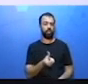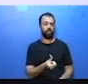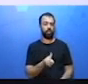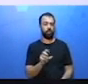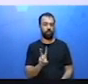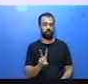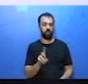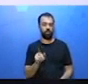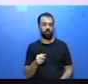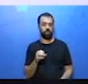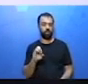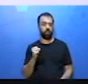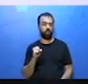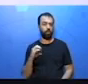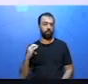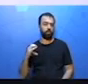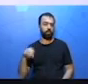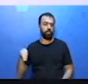62,8 centímetros.